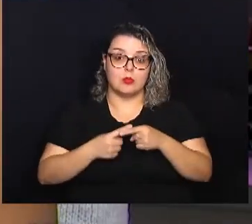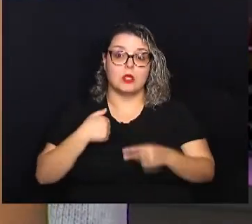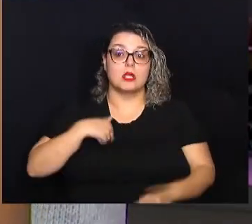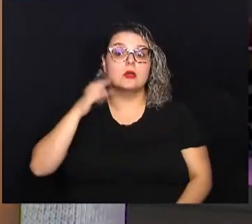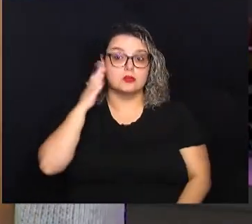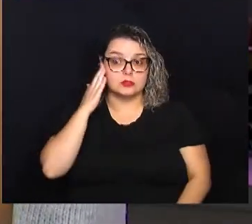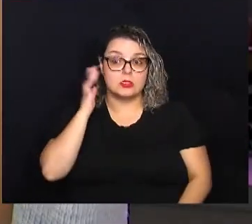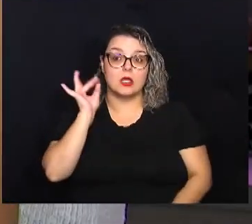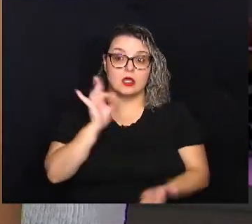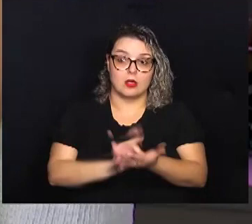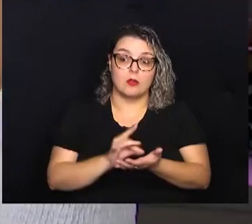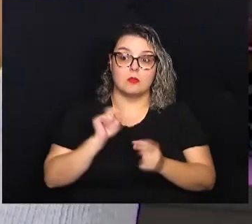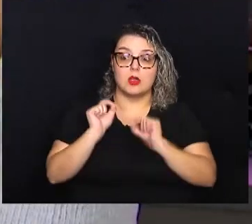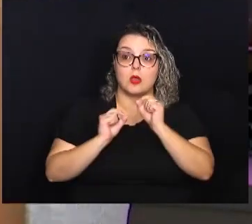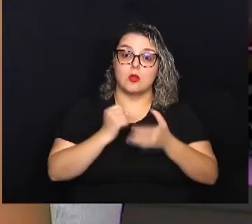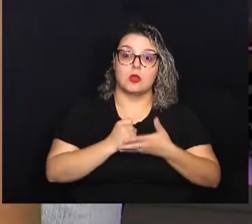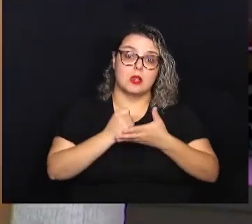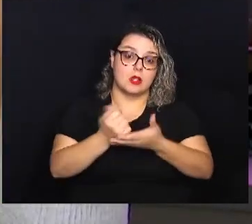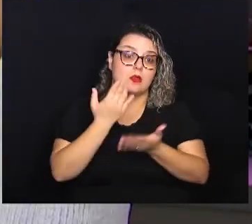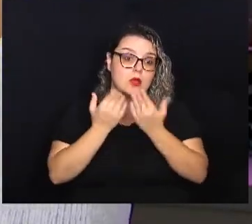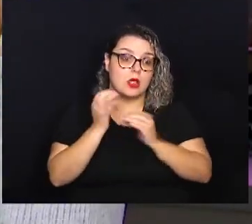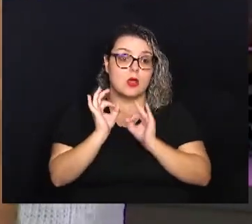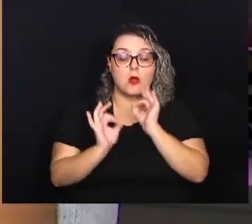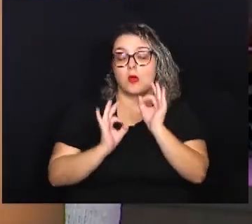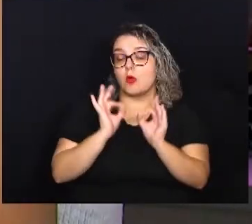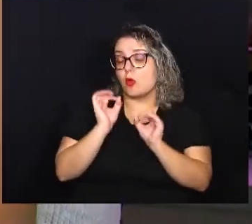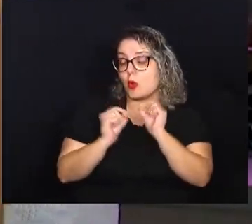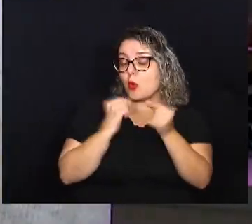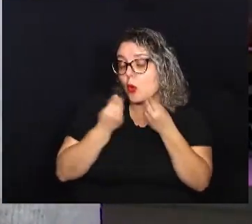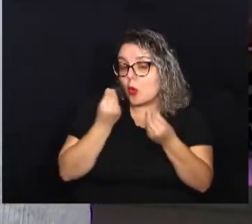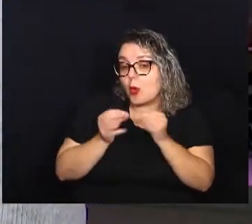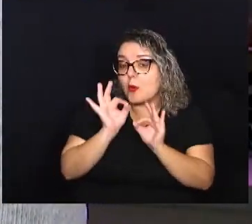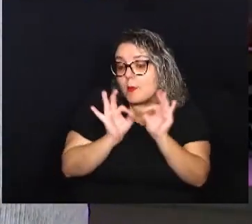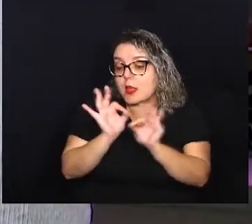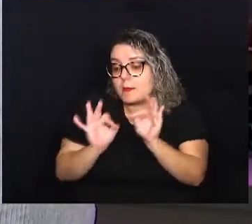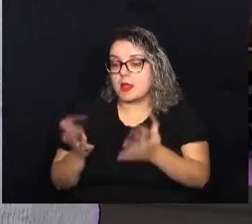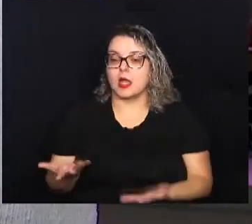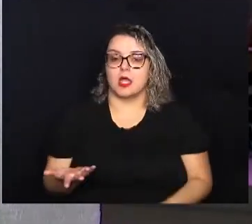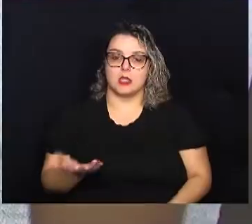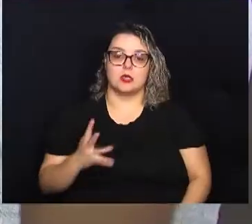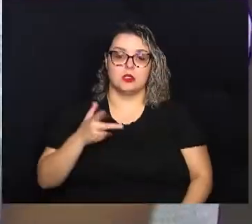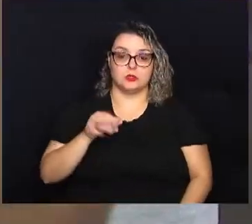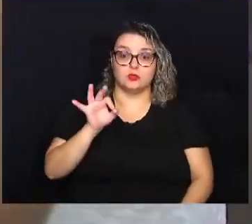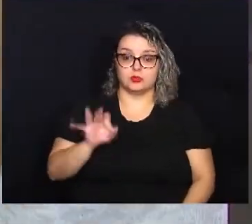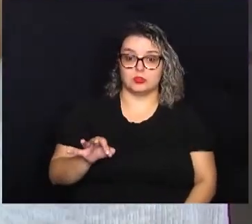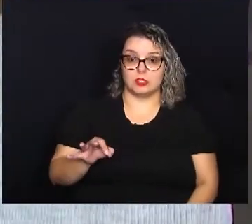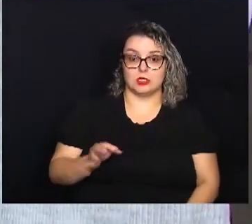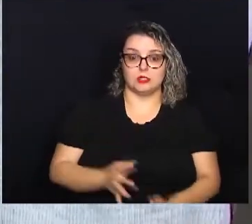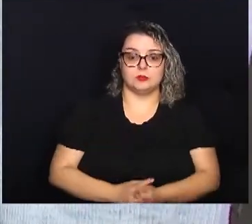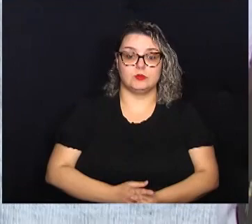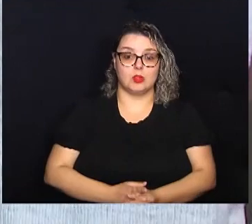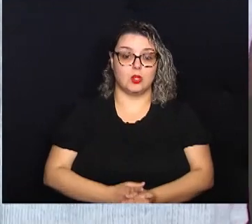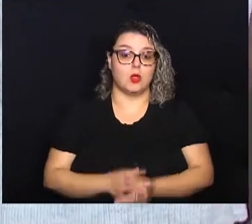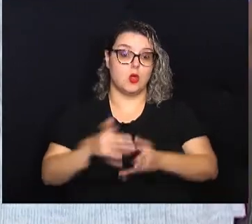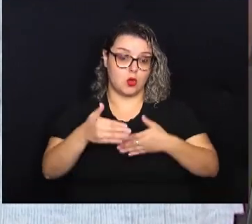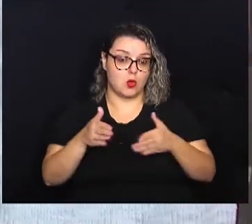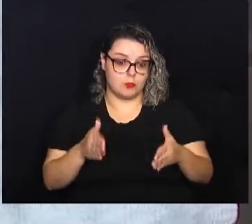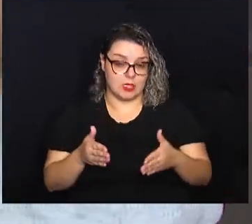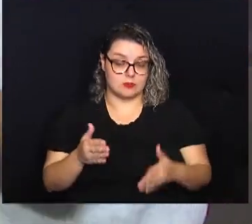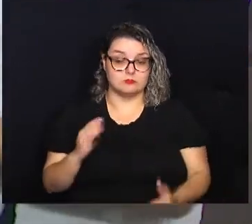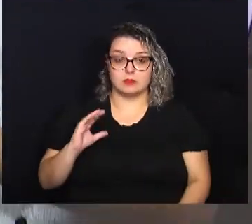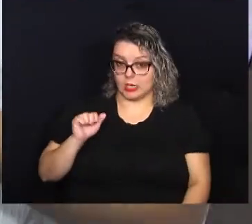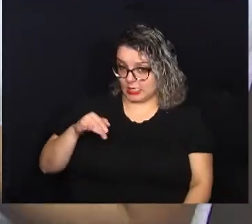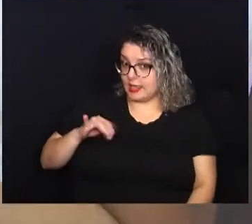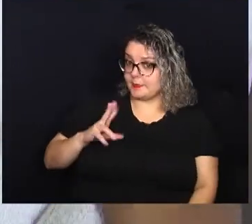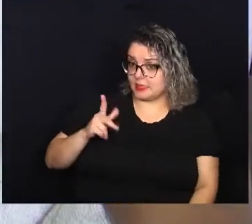realmente o tô levando para comer como é que eu preparei né que tá tudo muito certinho o prato da Camilinha vai